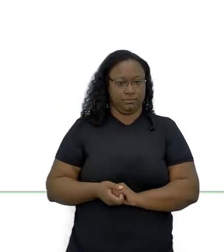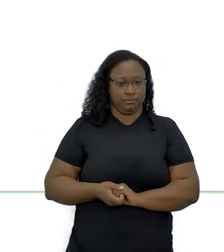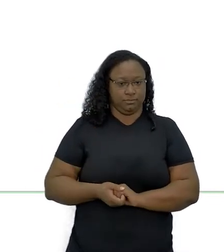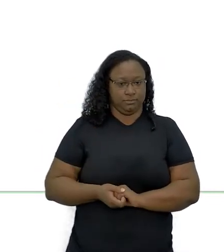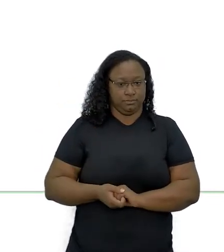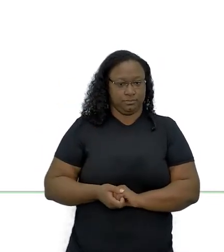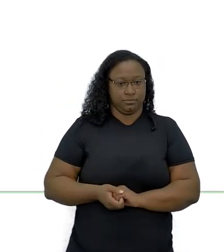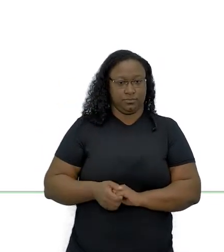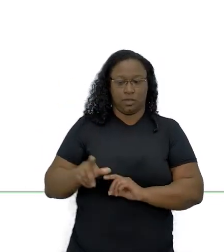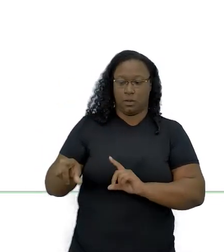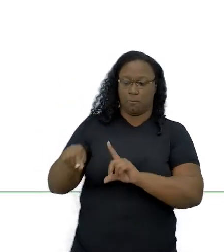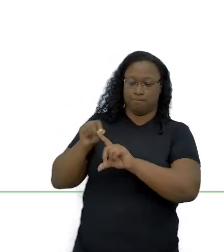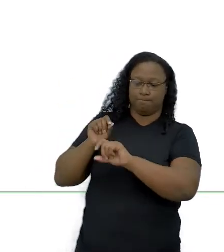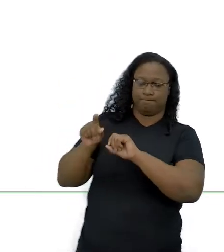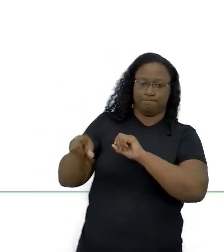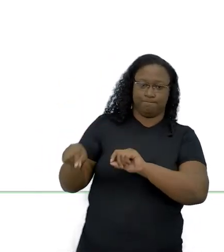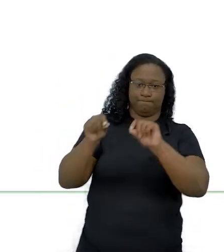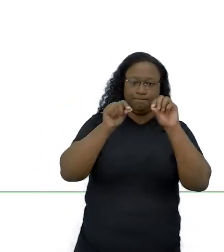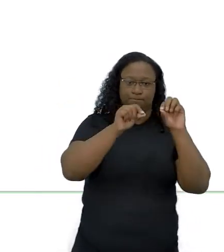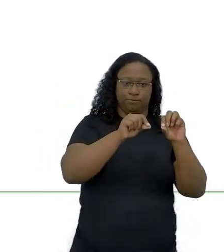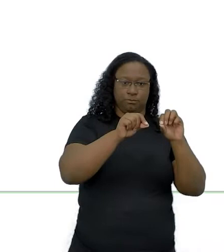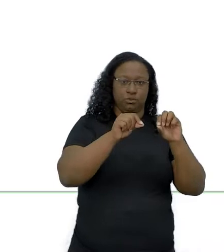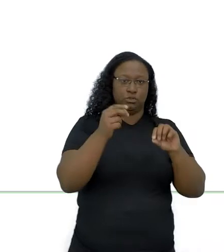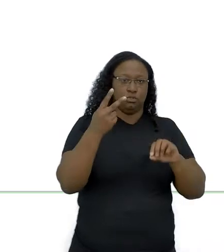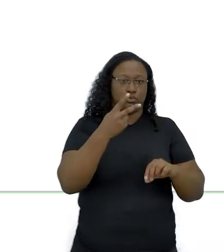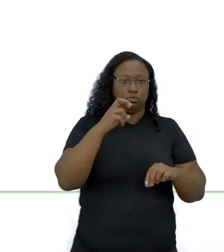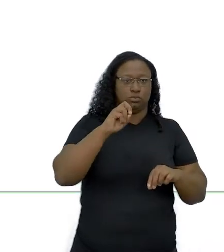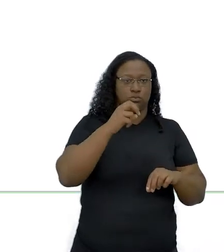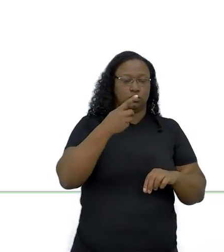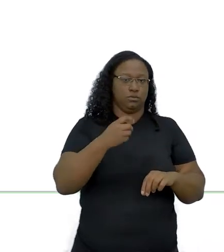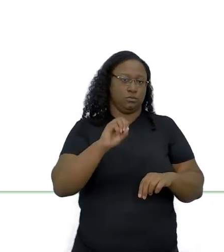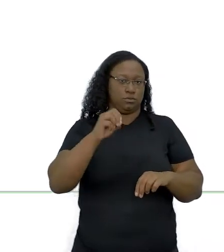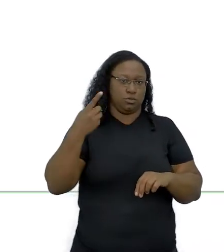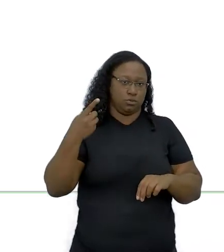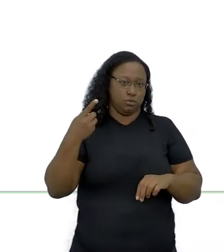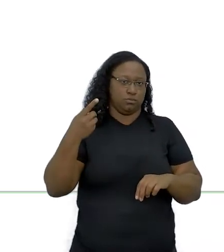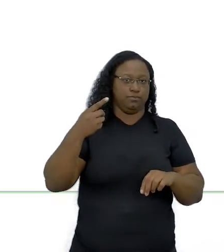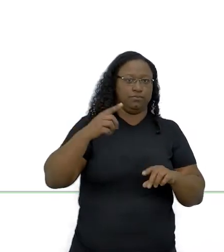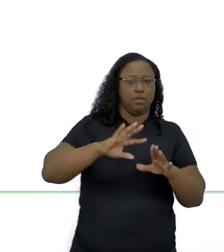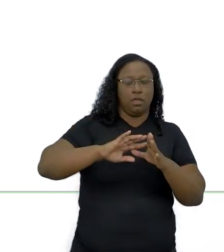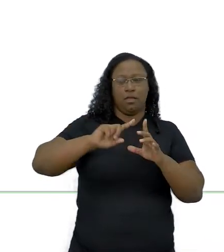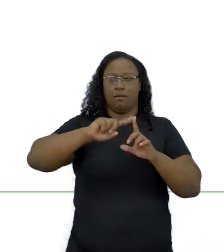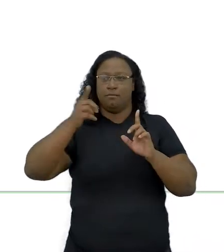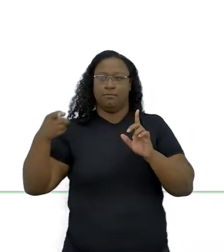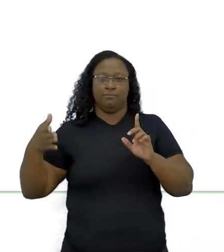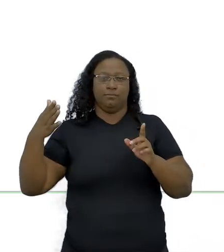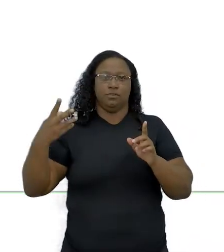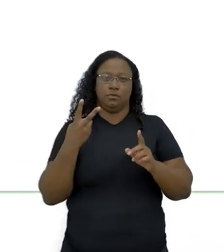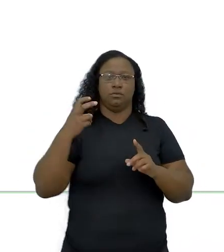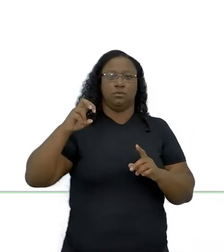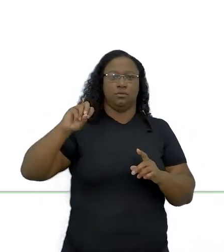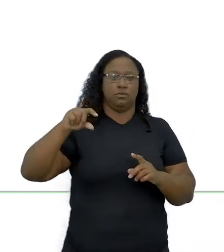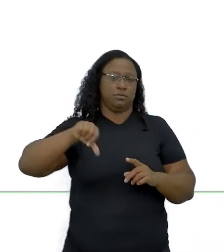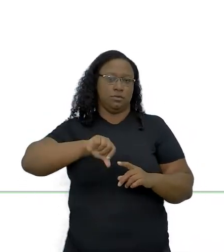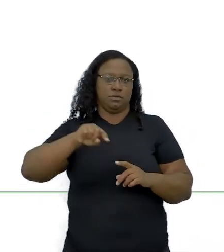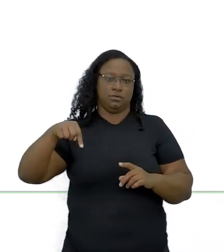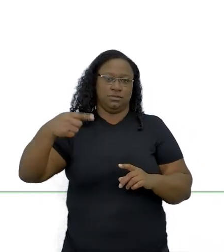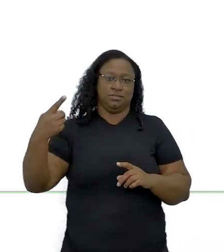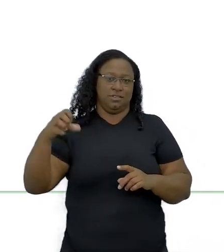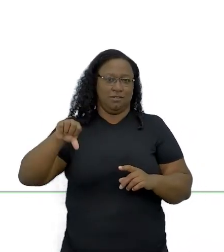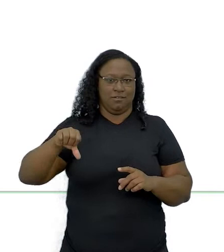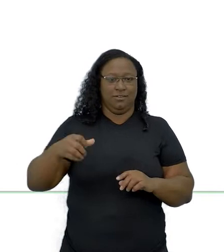Pesquisa Energética, do ano de 2001, mas com a referência de 2019. Então, de energia,